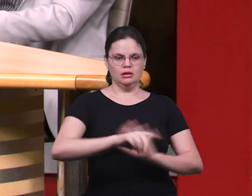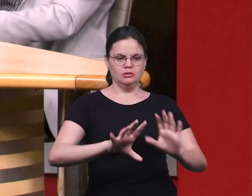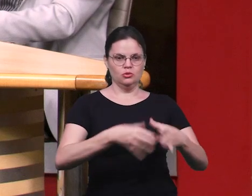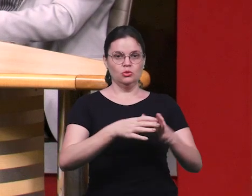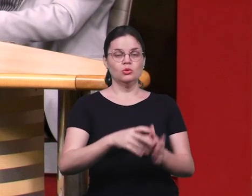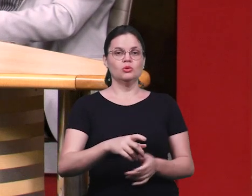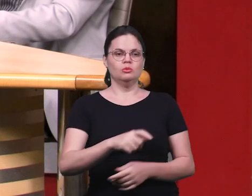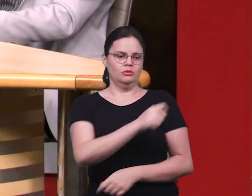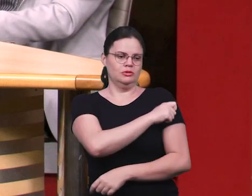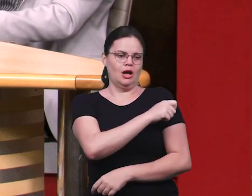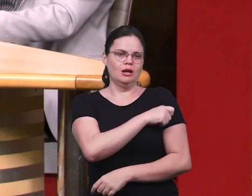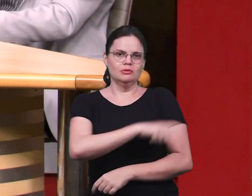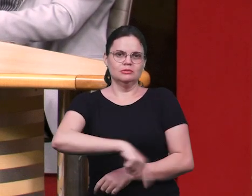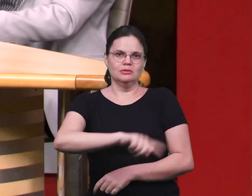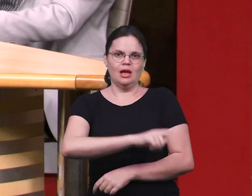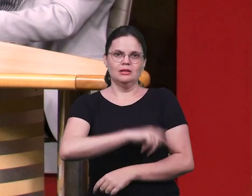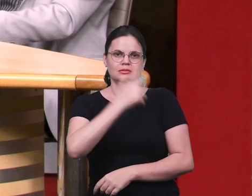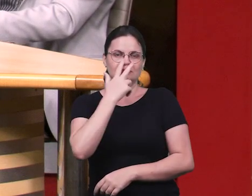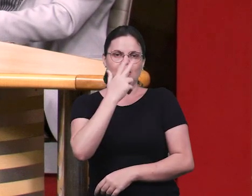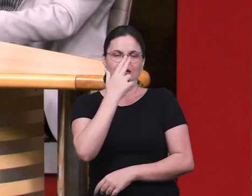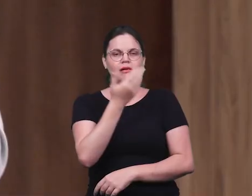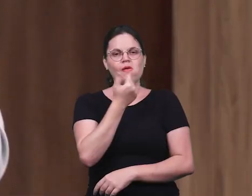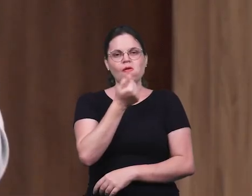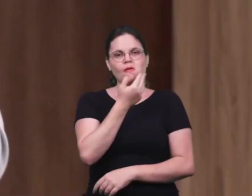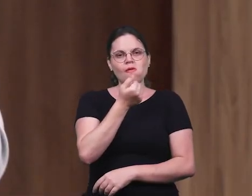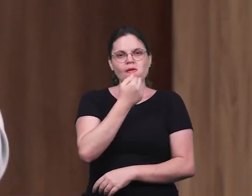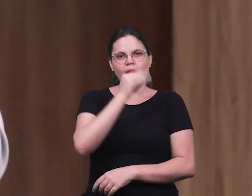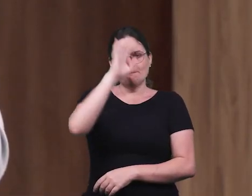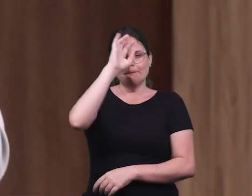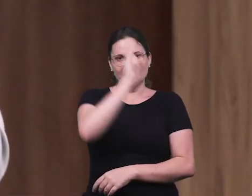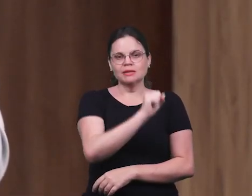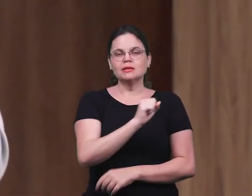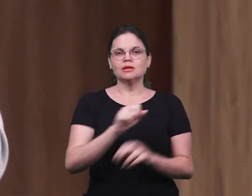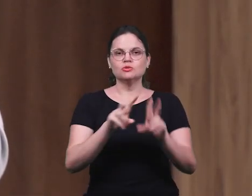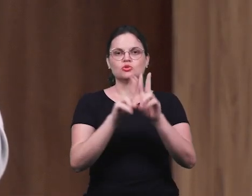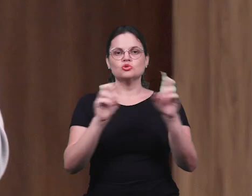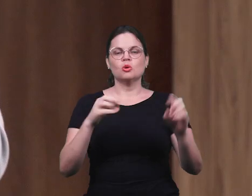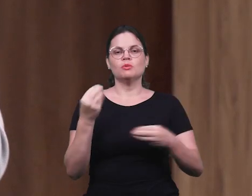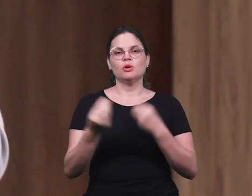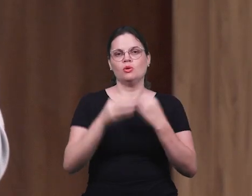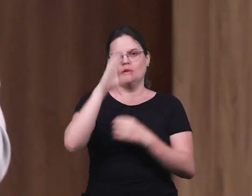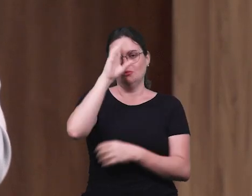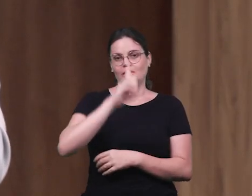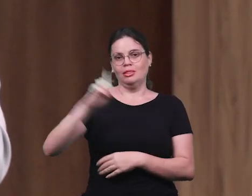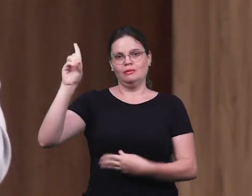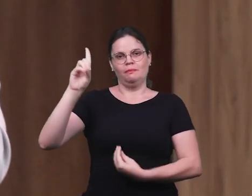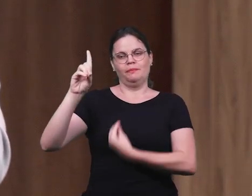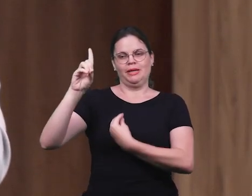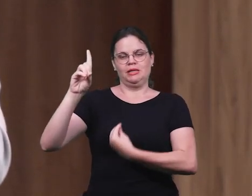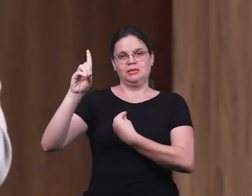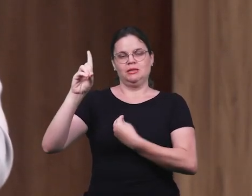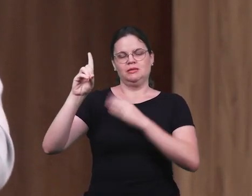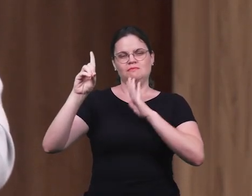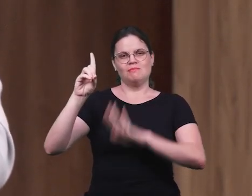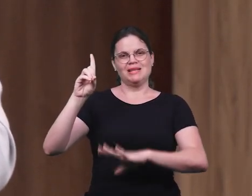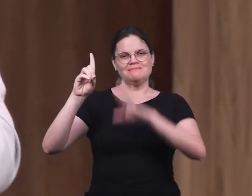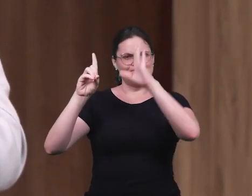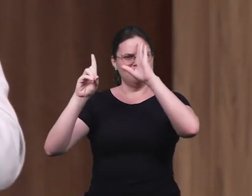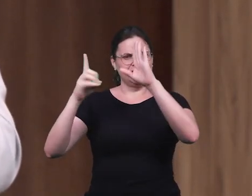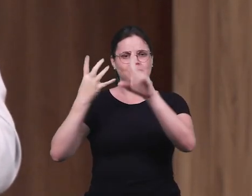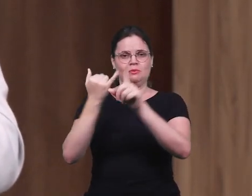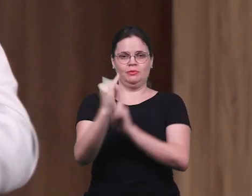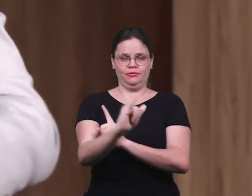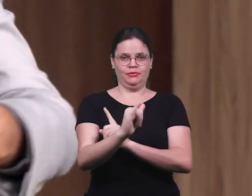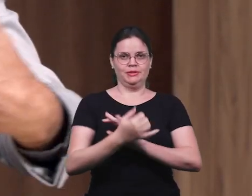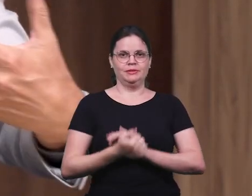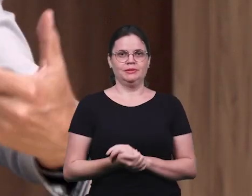com Eliseu o valor da presença do Senhor e principalmente, né, o valor da profecia. Porque como o lugar